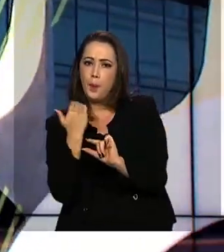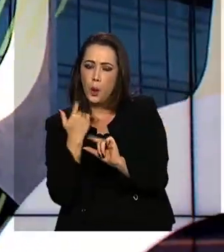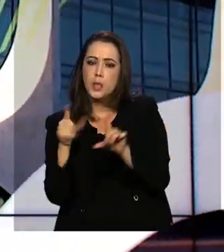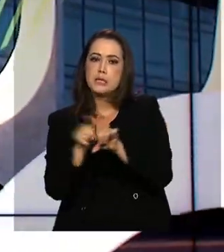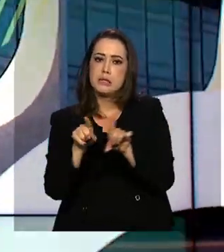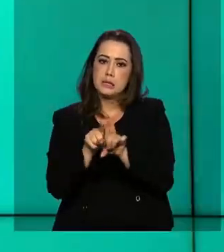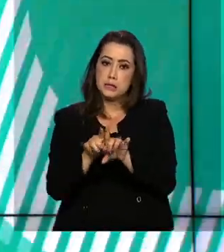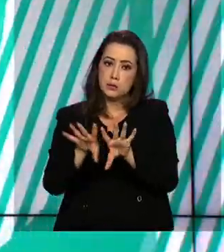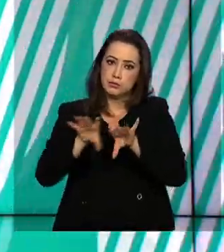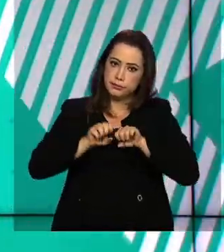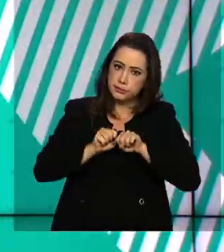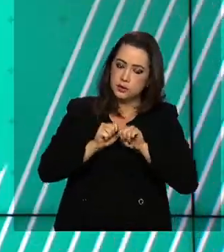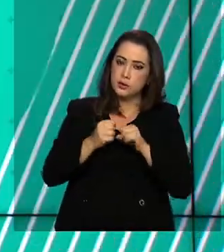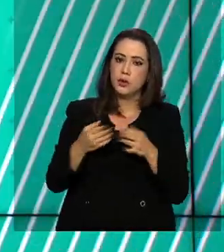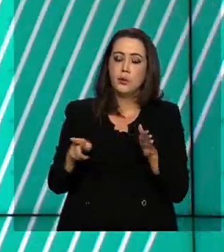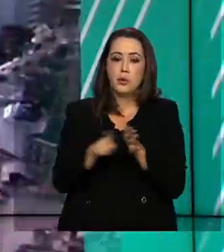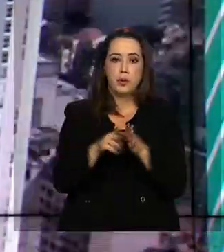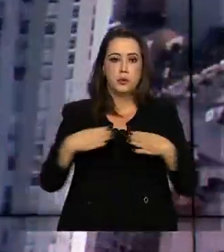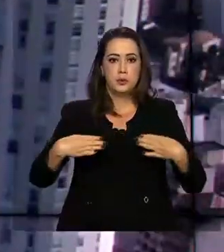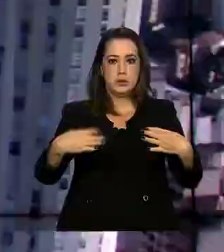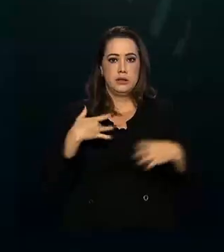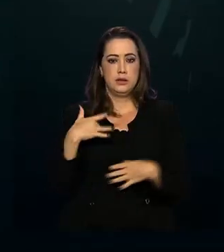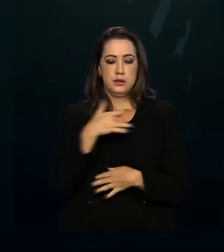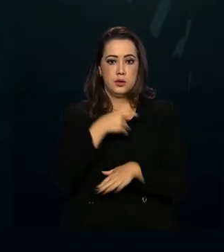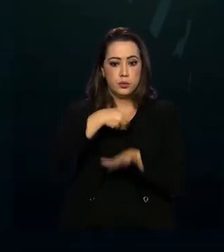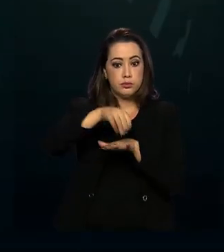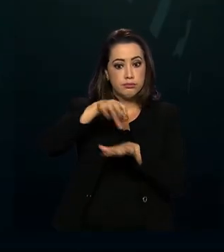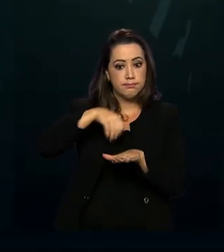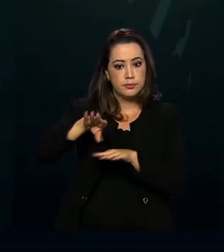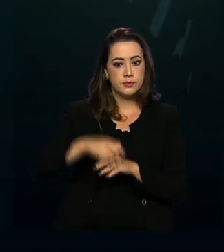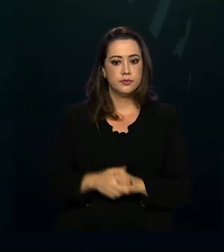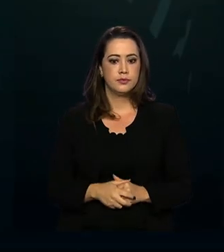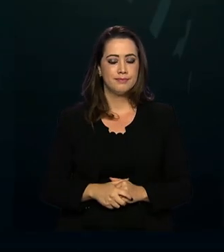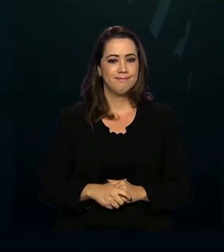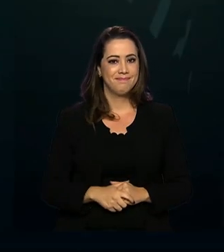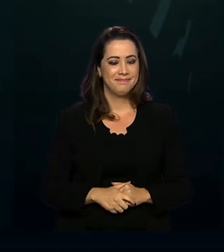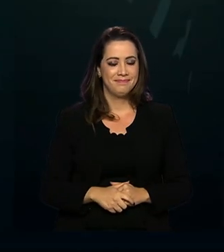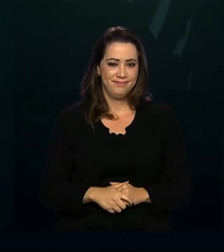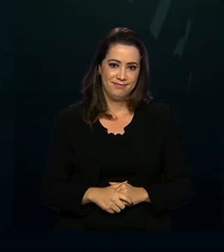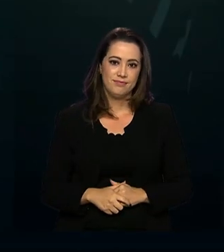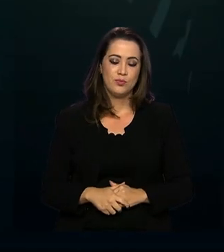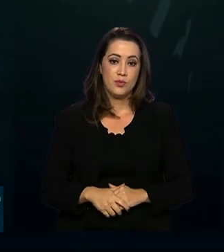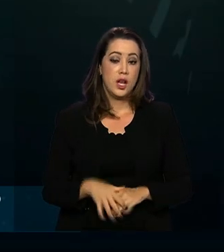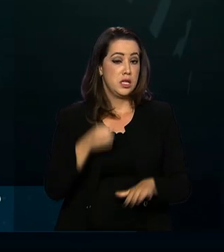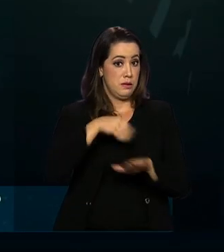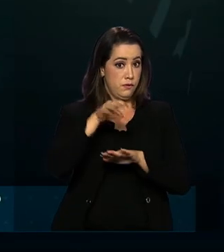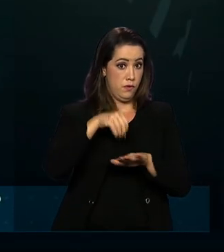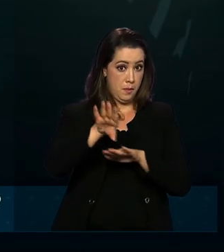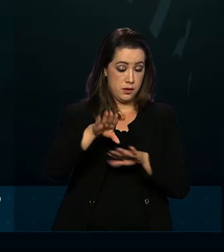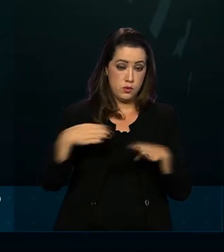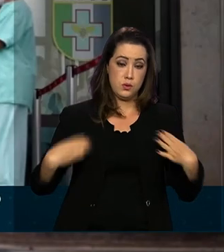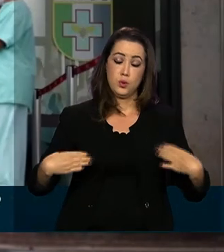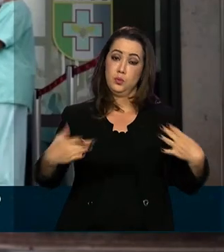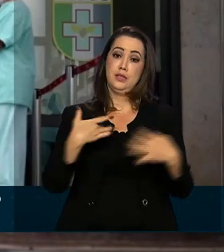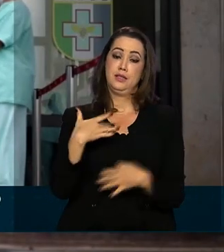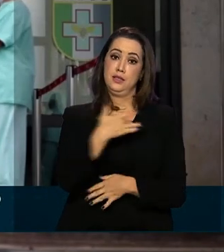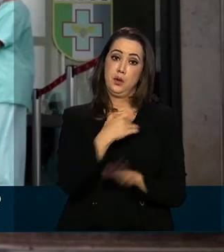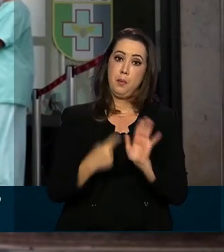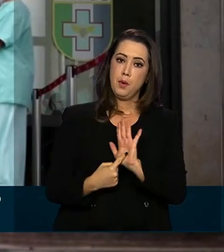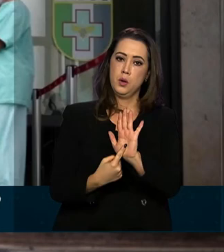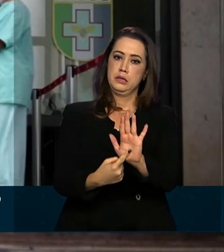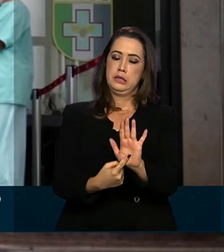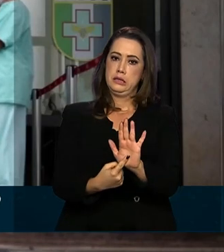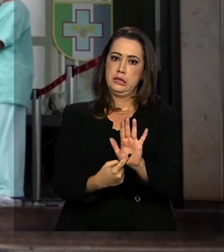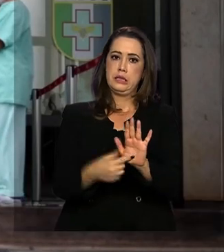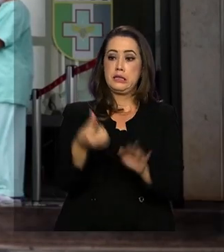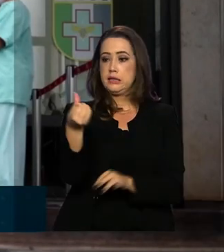Os dados são do Ministério da Saúde. Os últimos dados do Ministério da Saúde revelam que 6 em cada